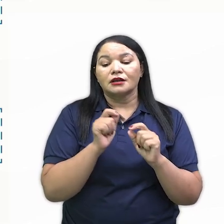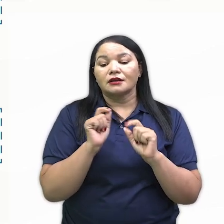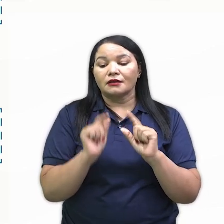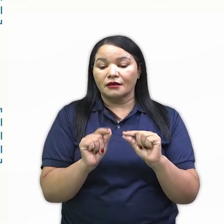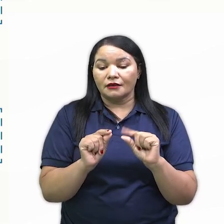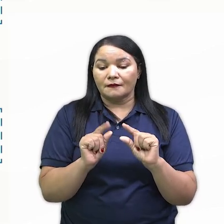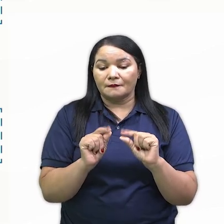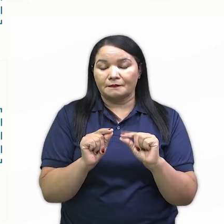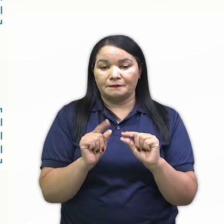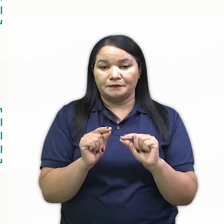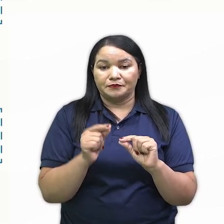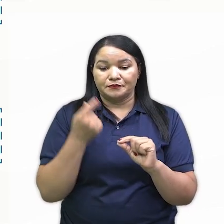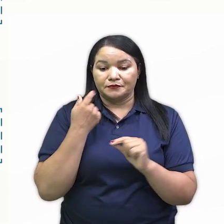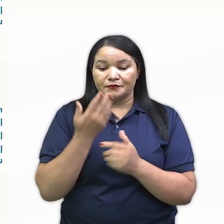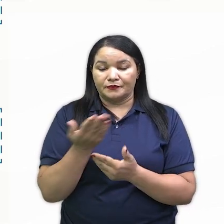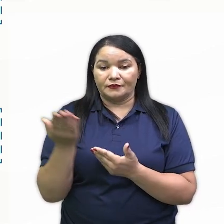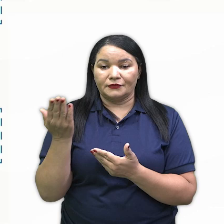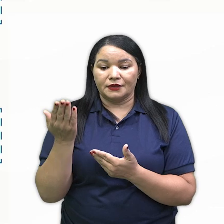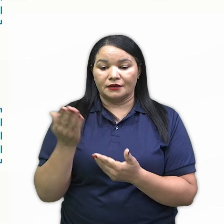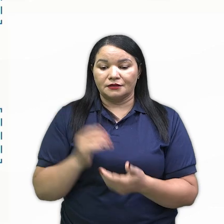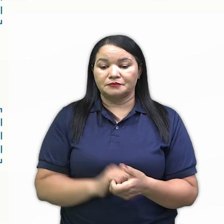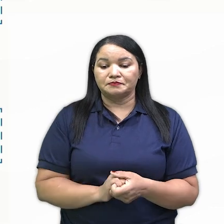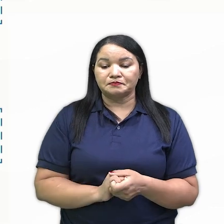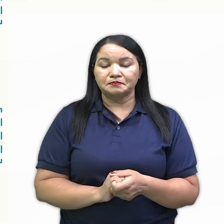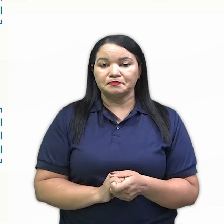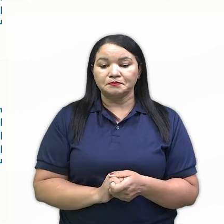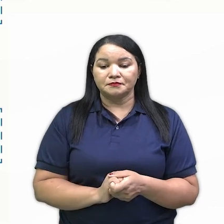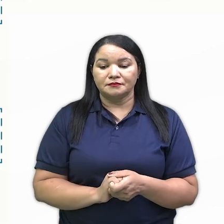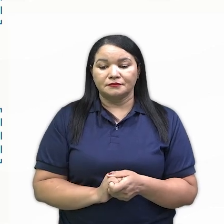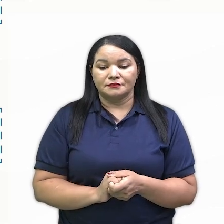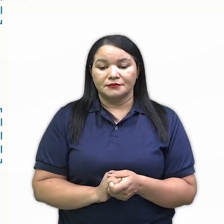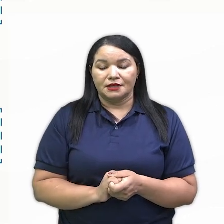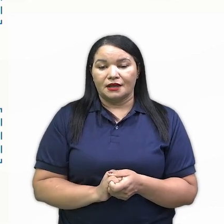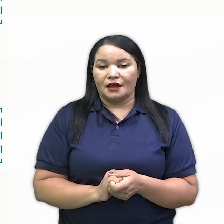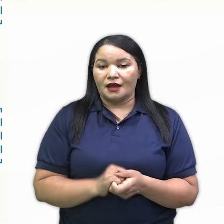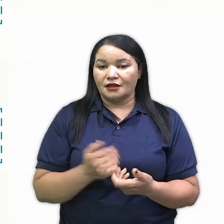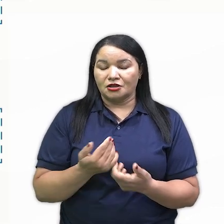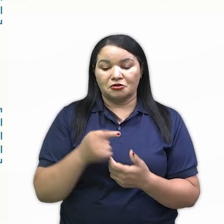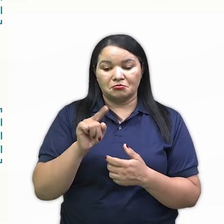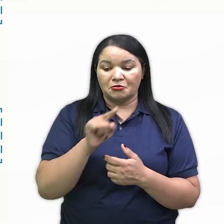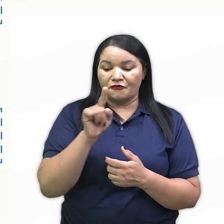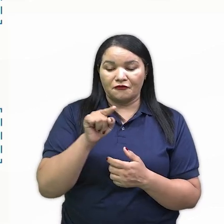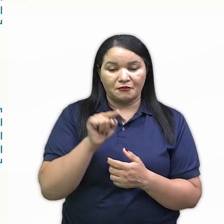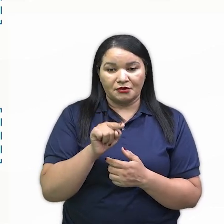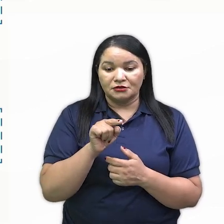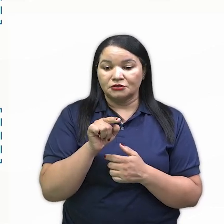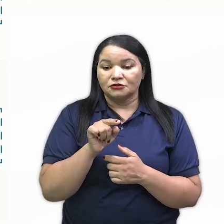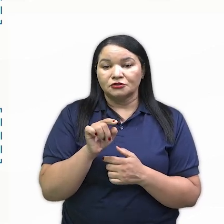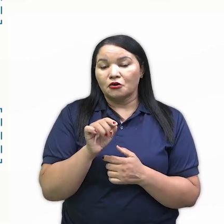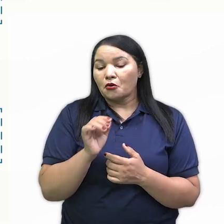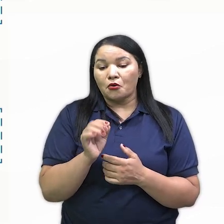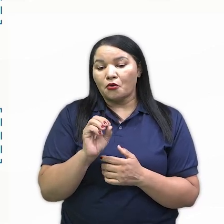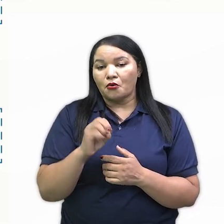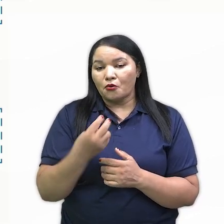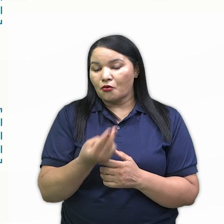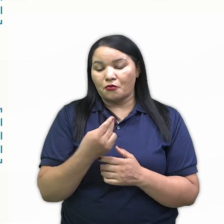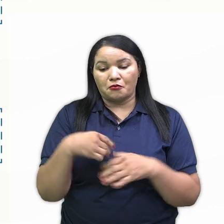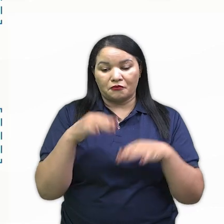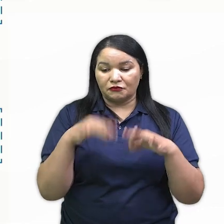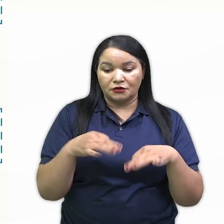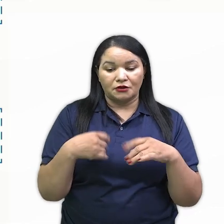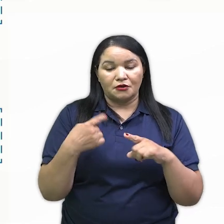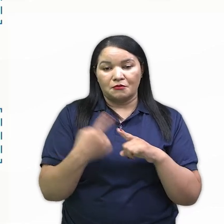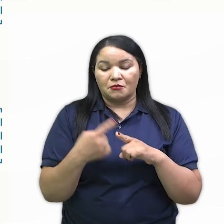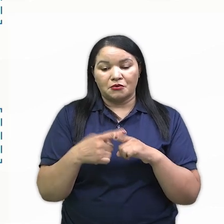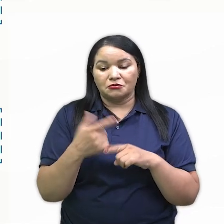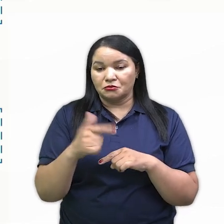Então, eu tenho I, é uma frase afirmativa, porque não tem um not, não tem um ponto de interrogação. Então, vem o verbo